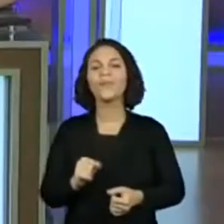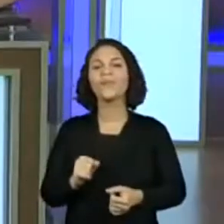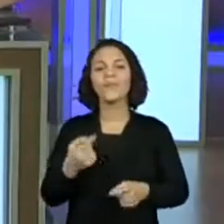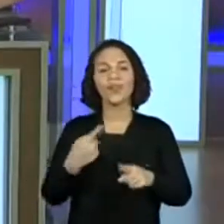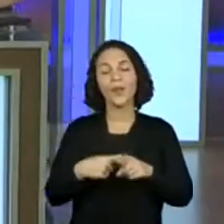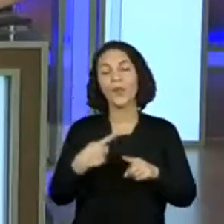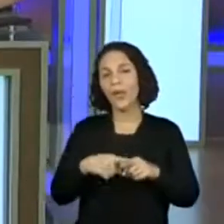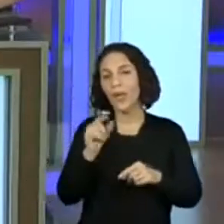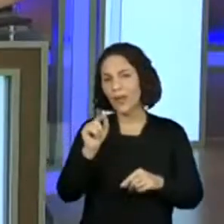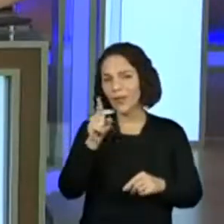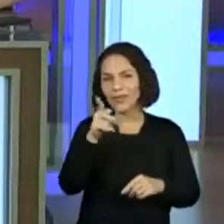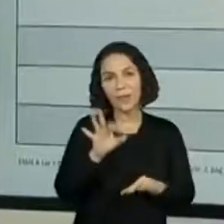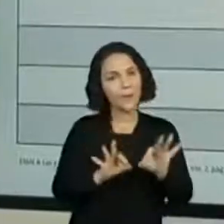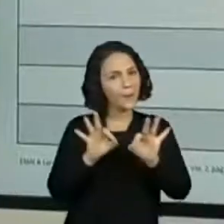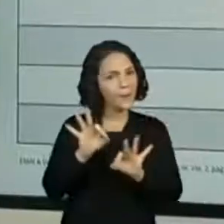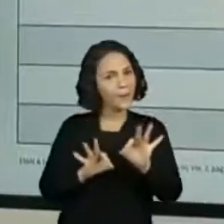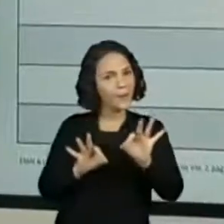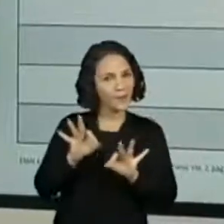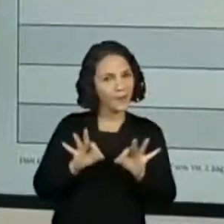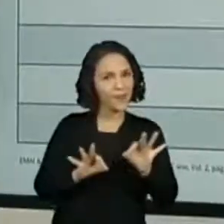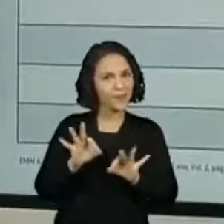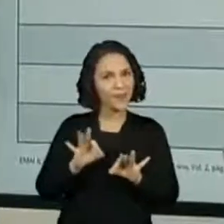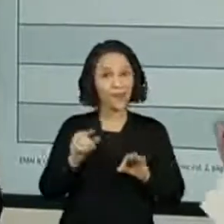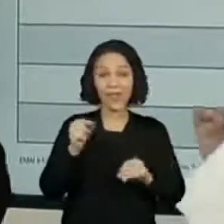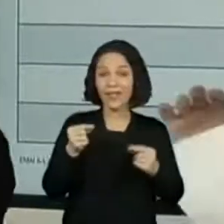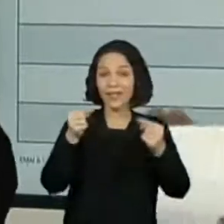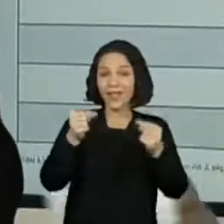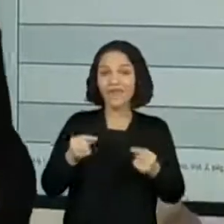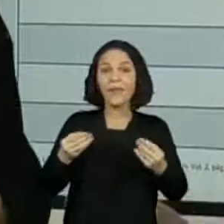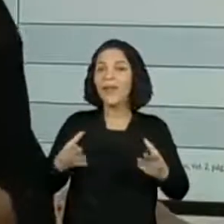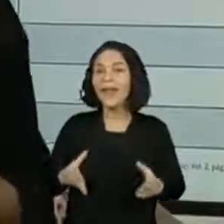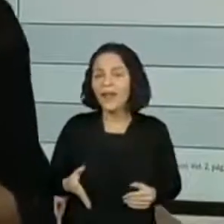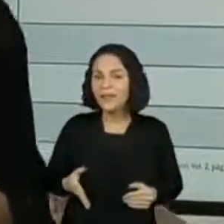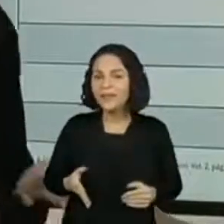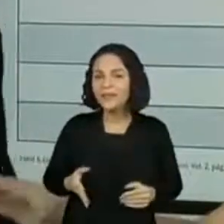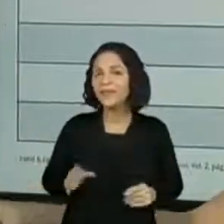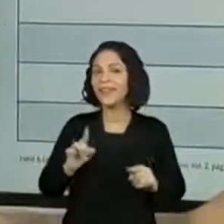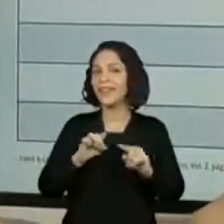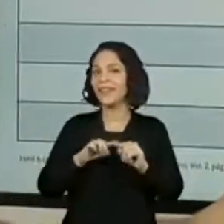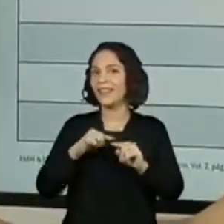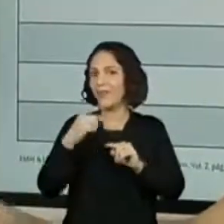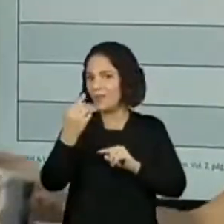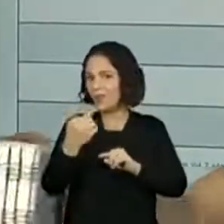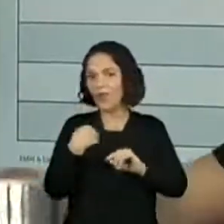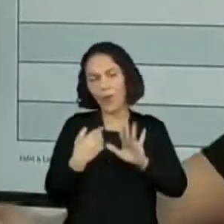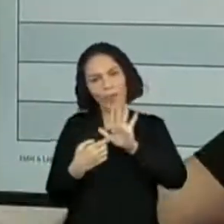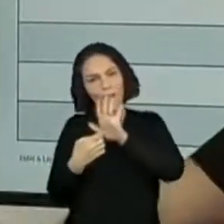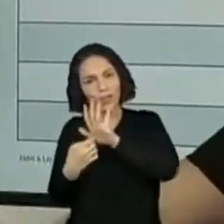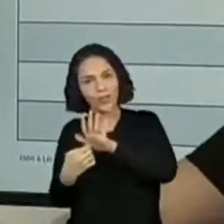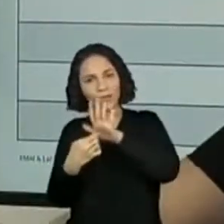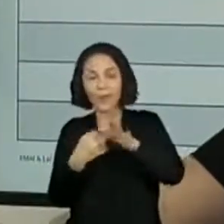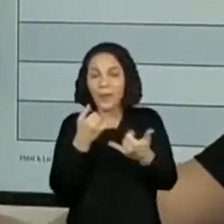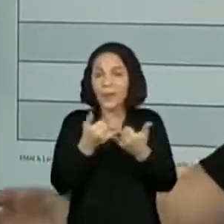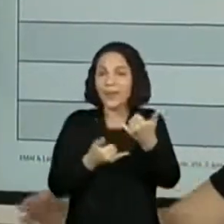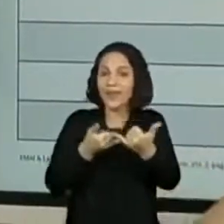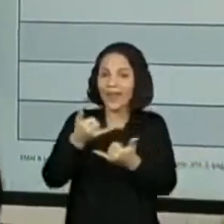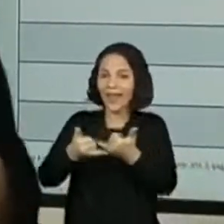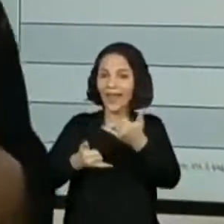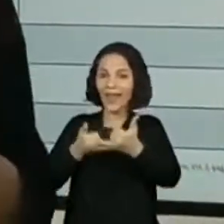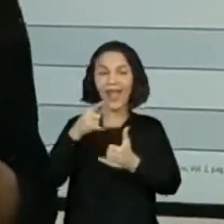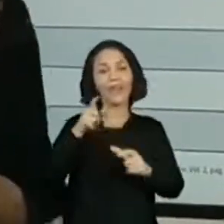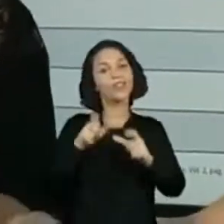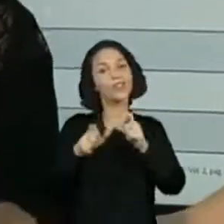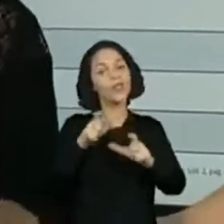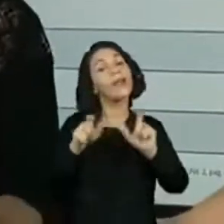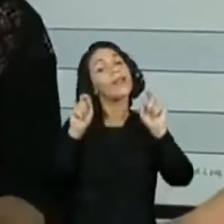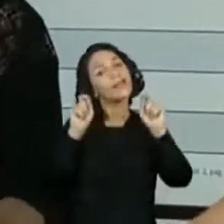vão deixando, vão se preparando aí. Nós estamos fazendo isso porque justamente a gente vai apresentar aqui no final um joguinho para vocês que vocês